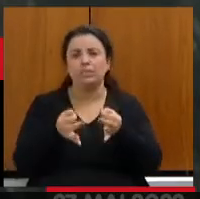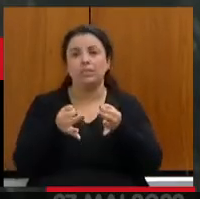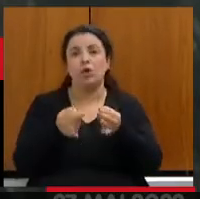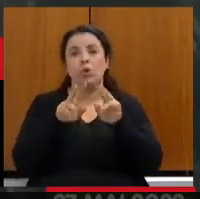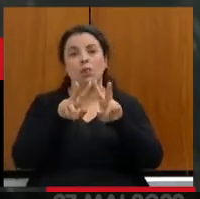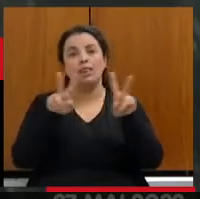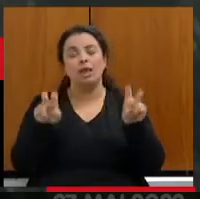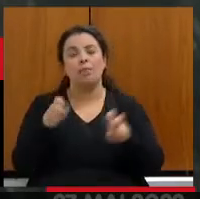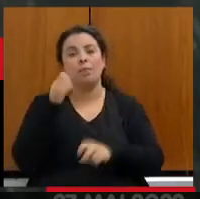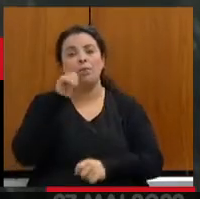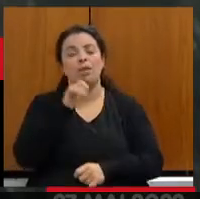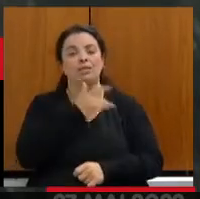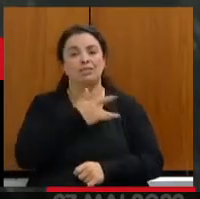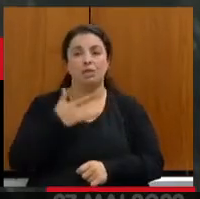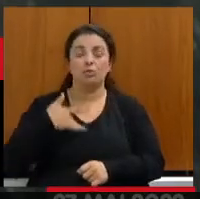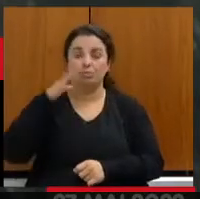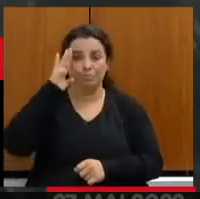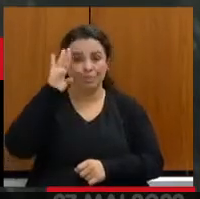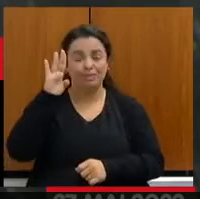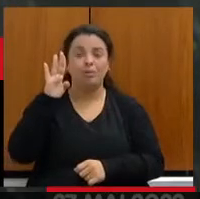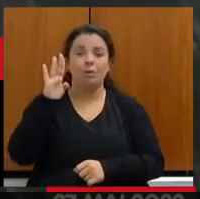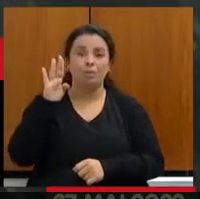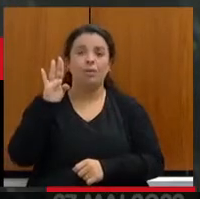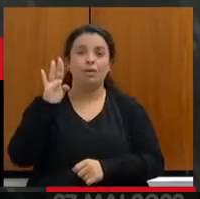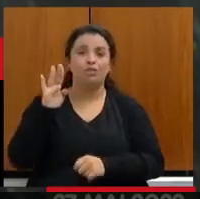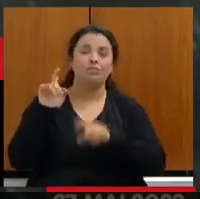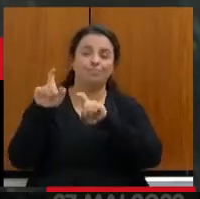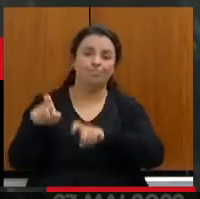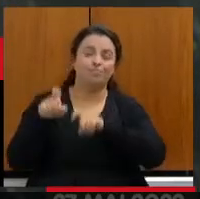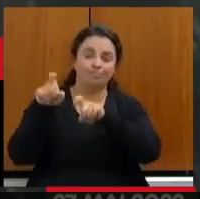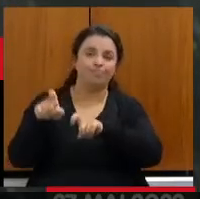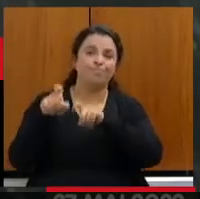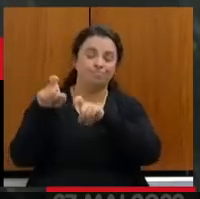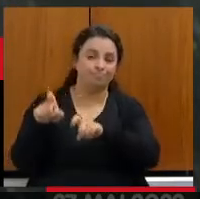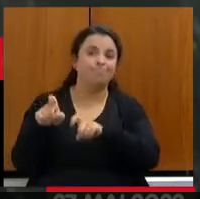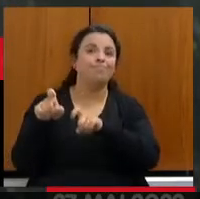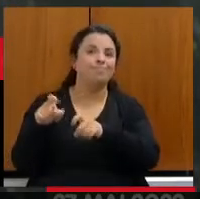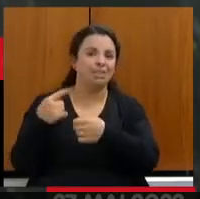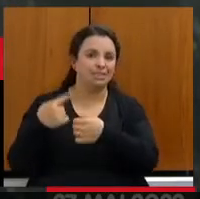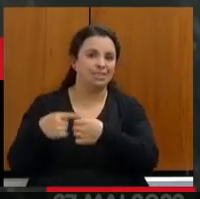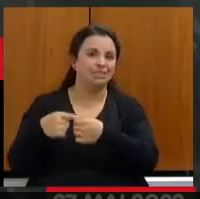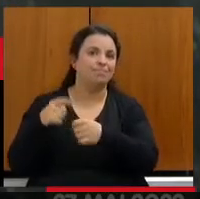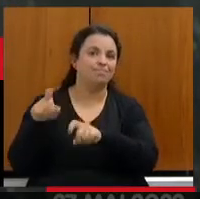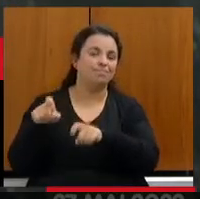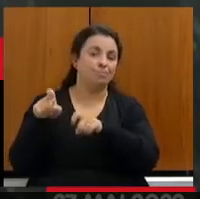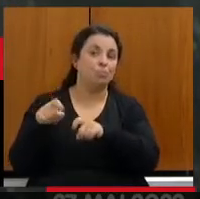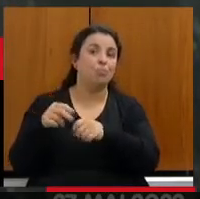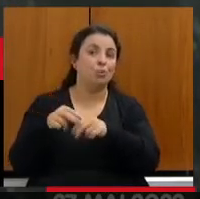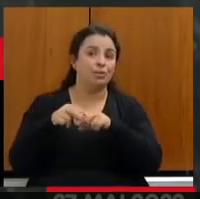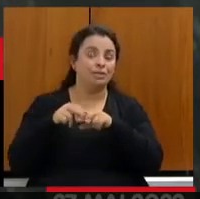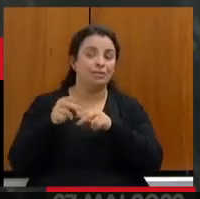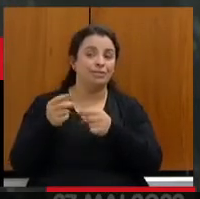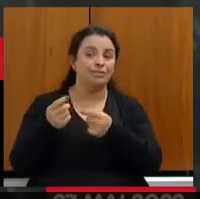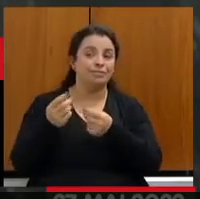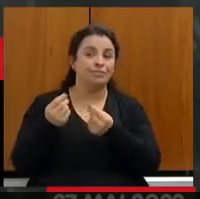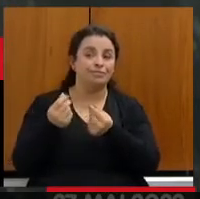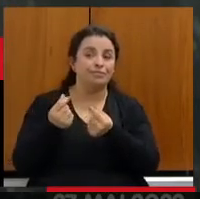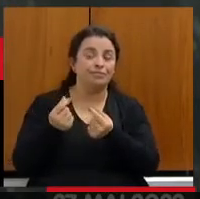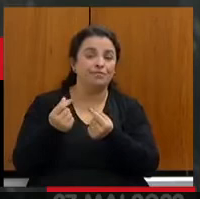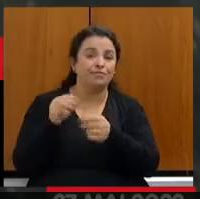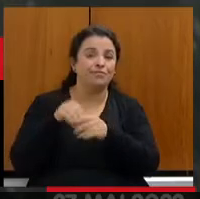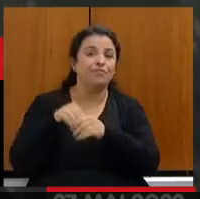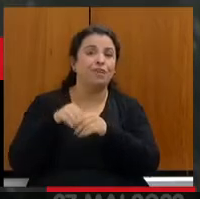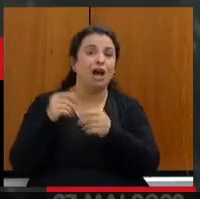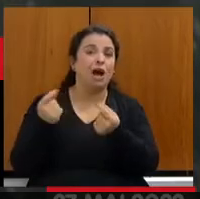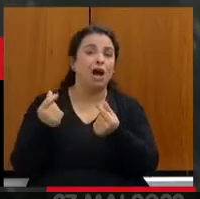Saúde da Mulher principalmente para as mulheres do interior porque no interior são poucos recursos né e